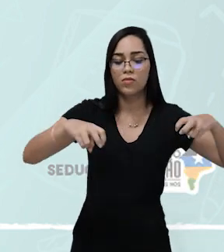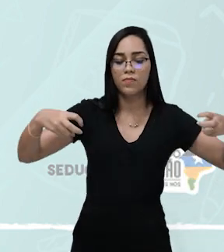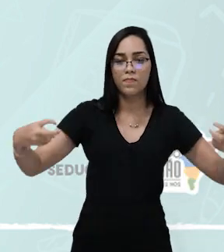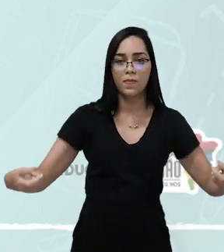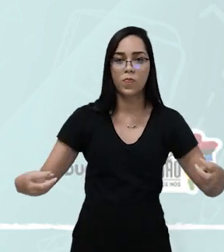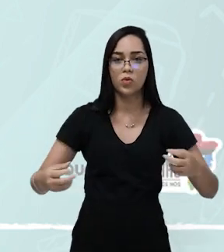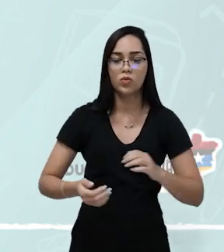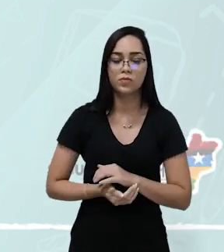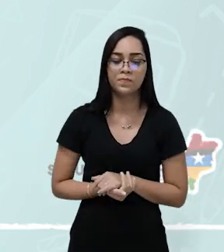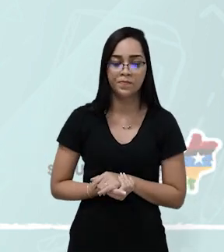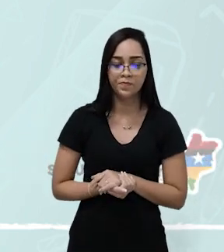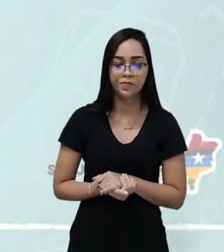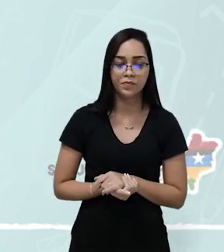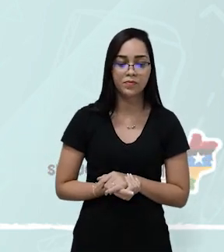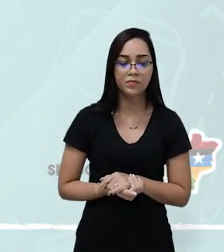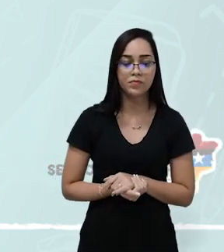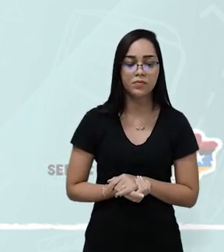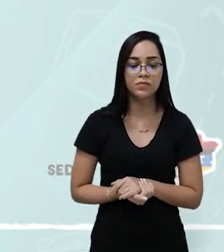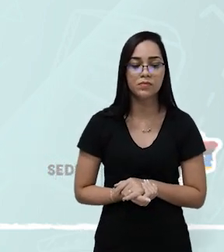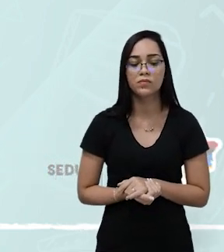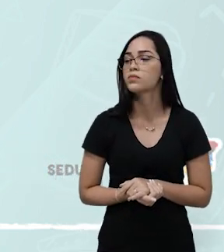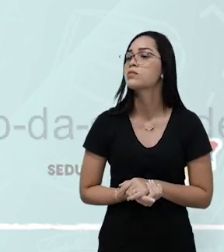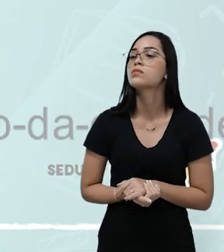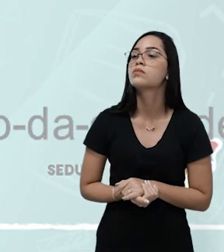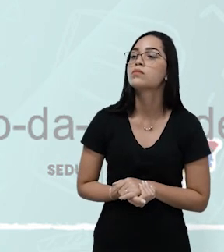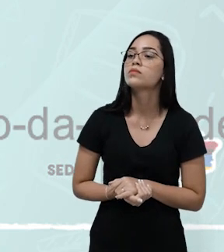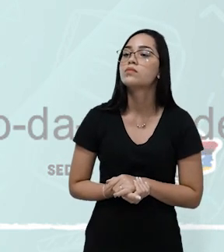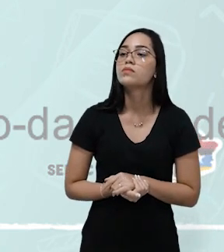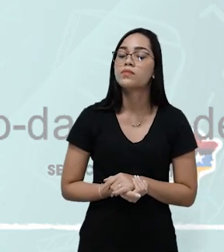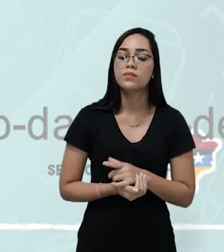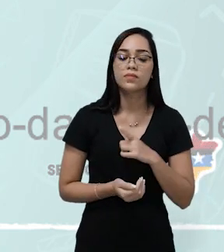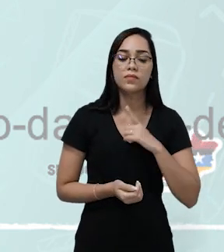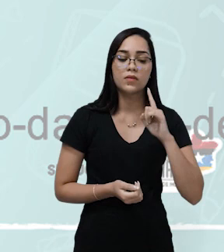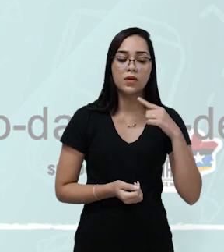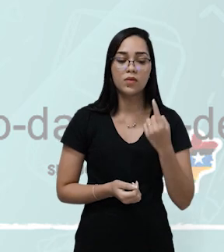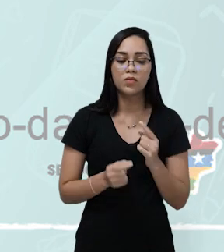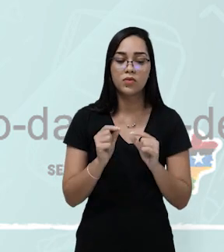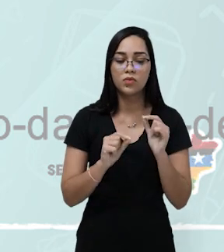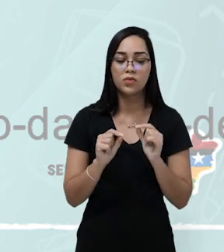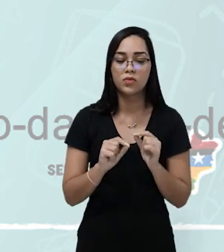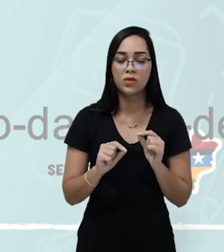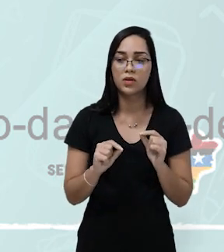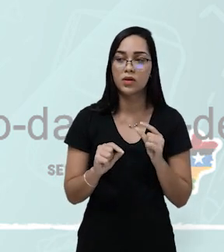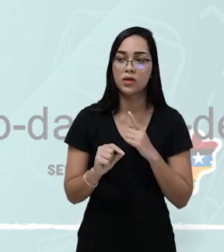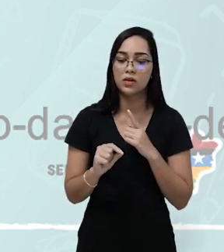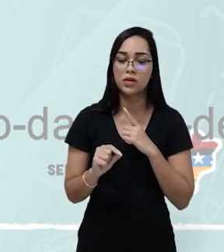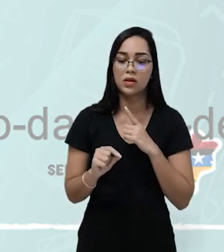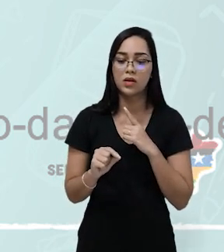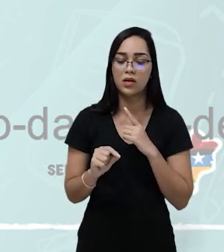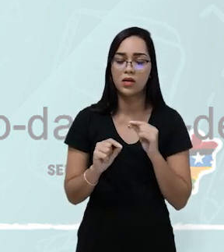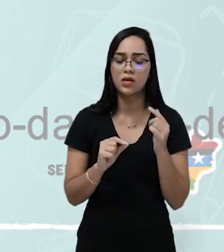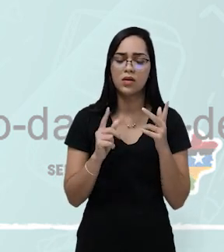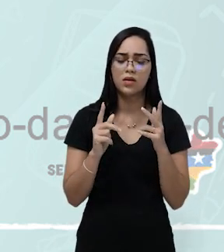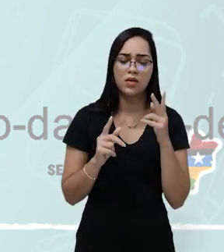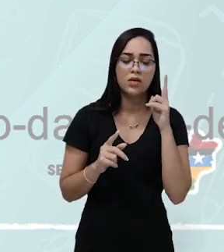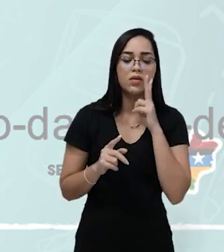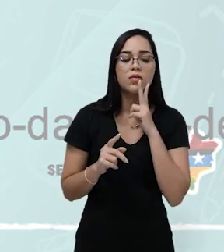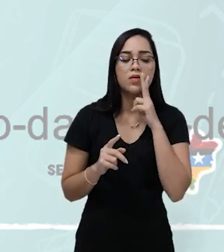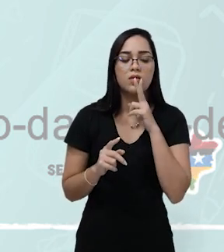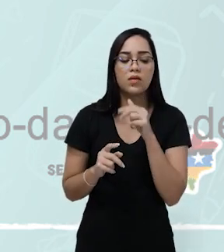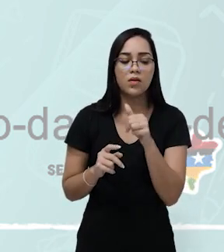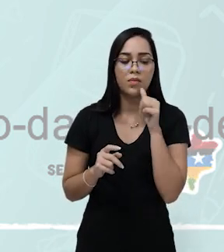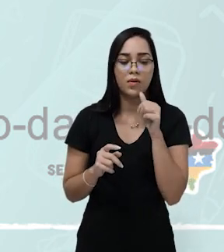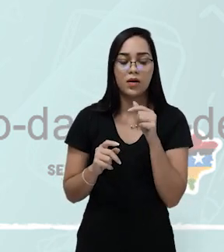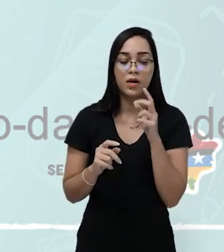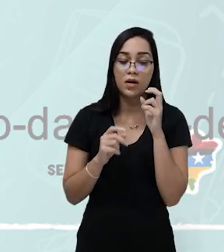pólvora, matando a todos. Bom, gente, aqui, após algum tempo, que estava entorpecida com o vinho dado por seu